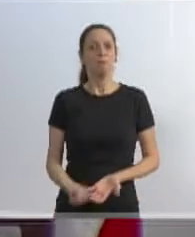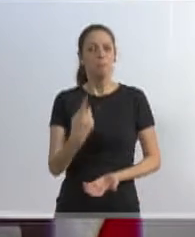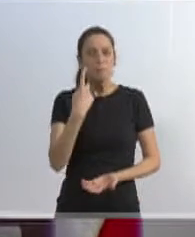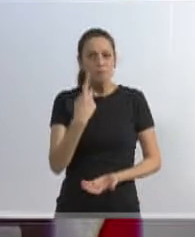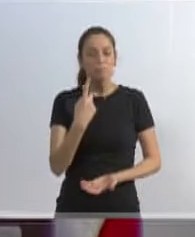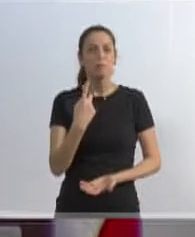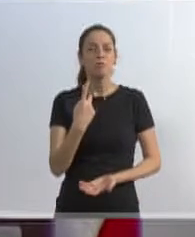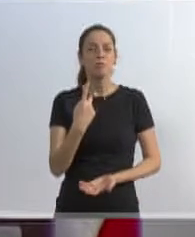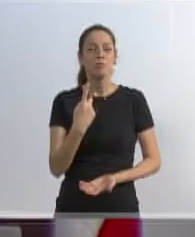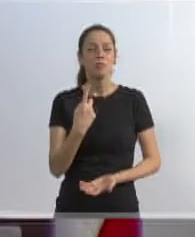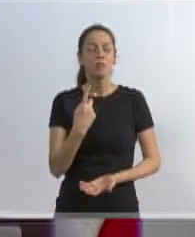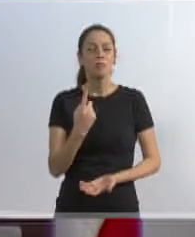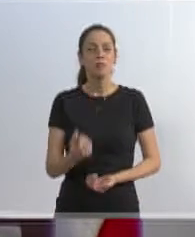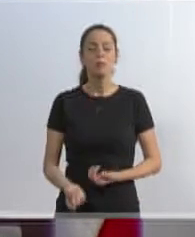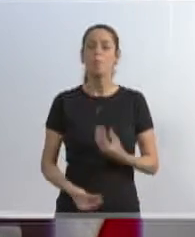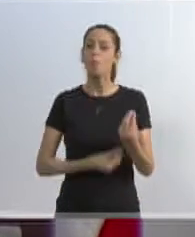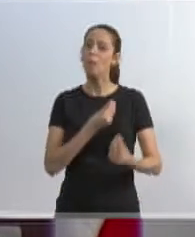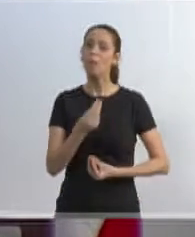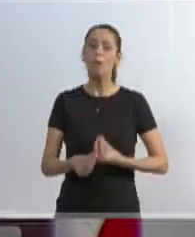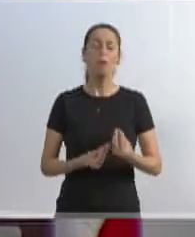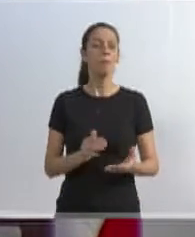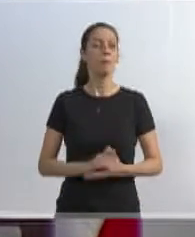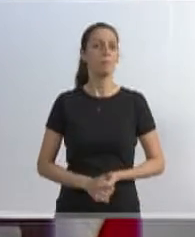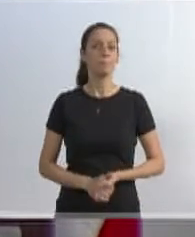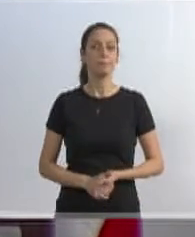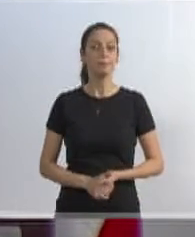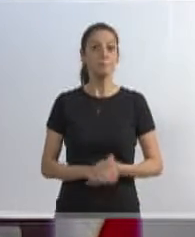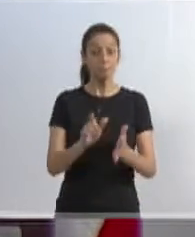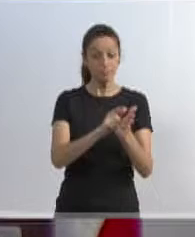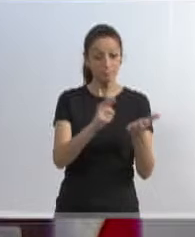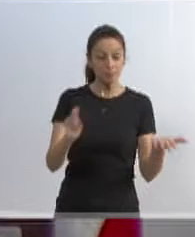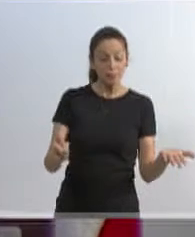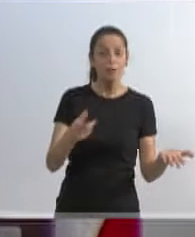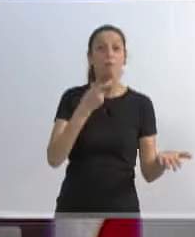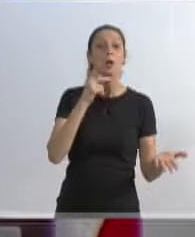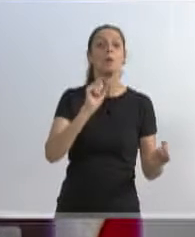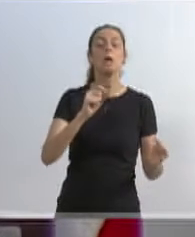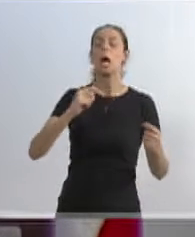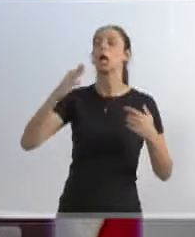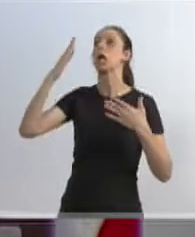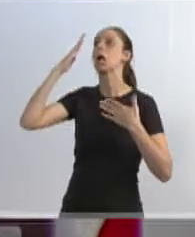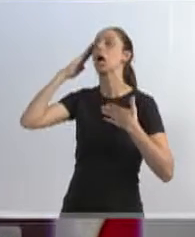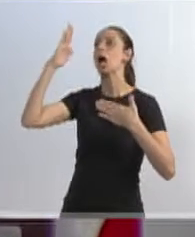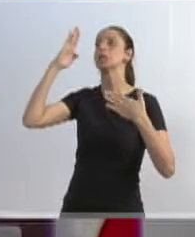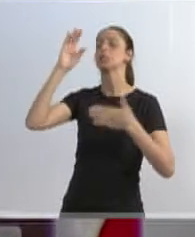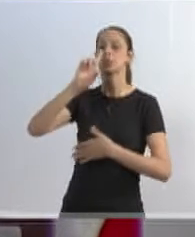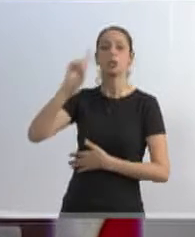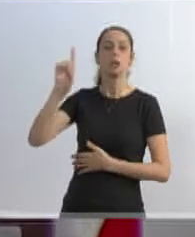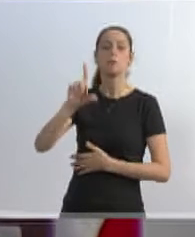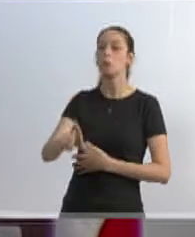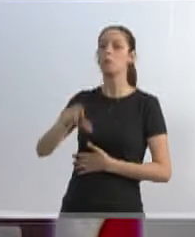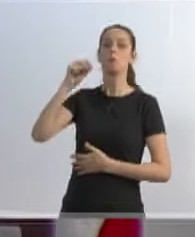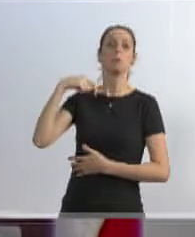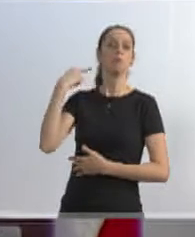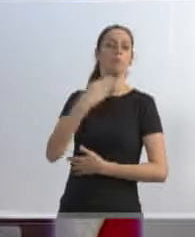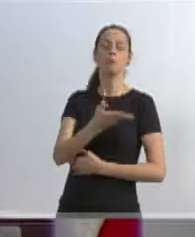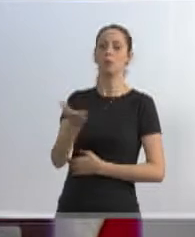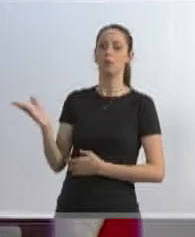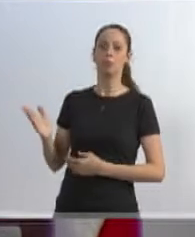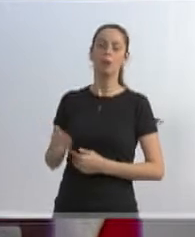desabafo e ainda falam mais que graças a deus que não votou em ácido dos que estão aqui